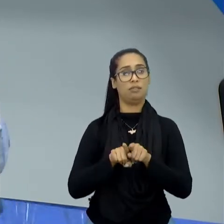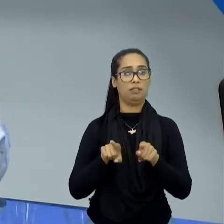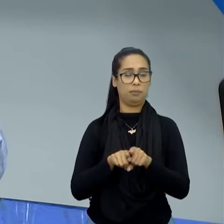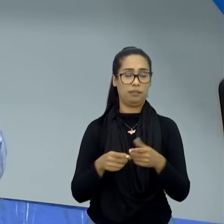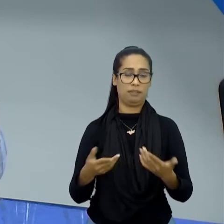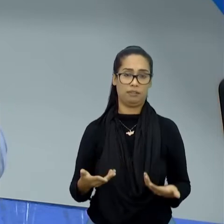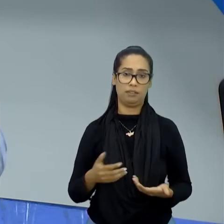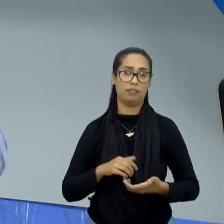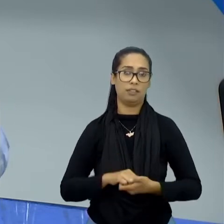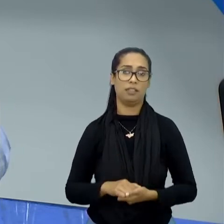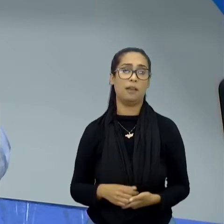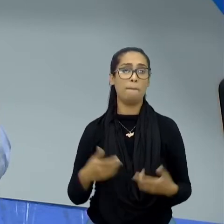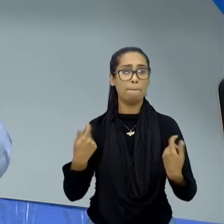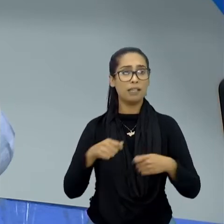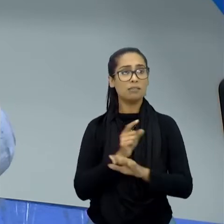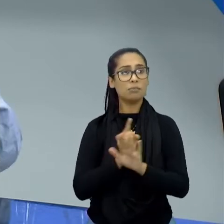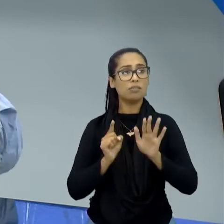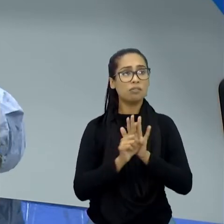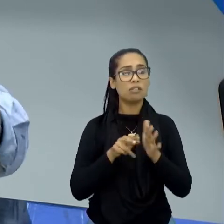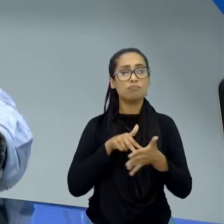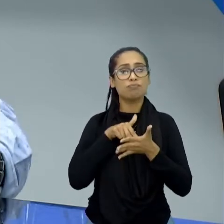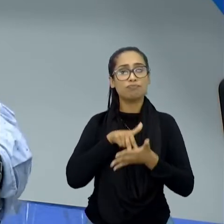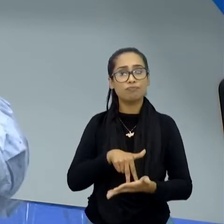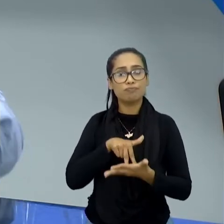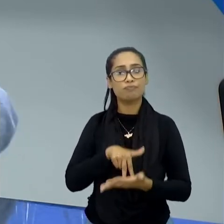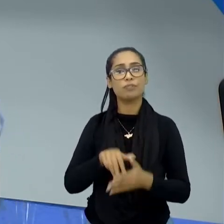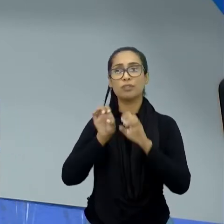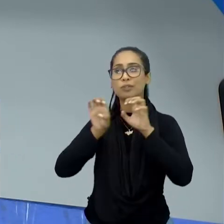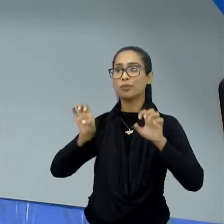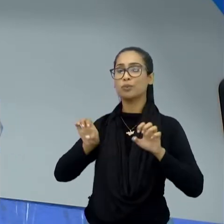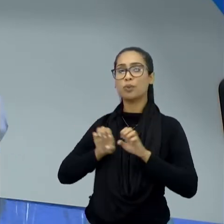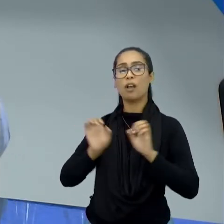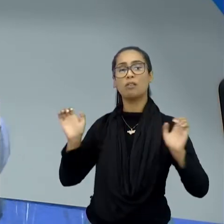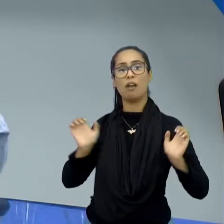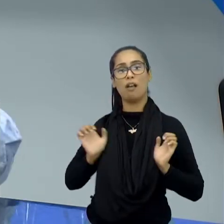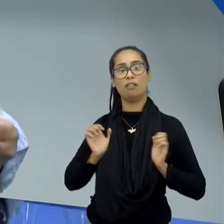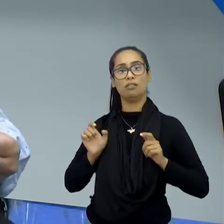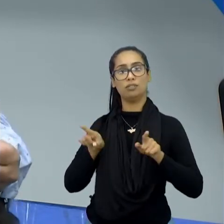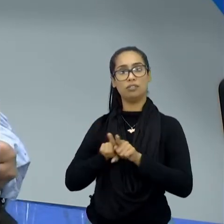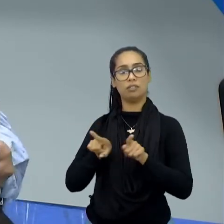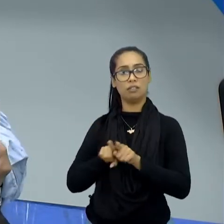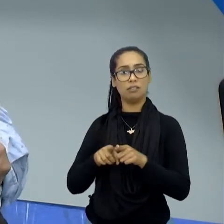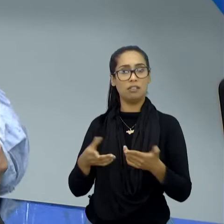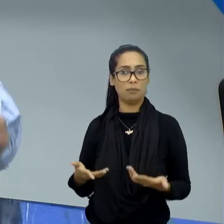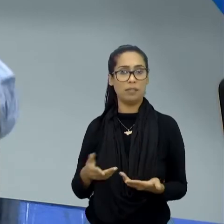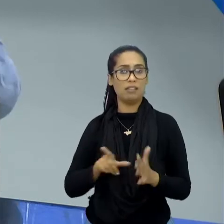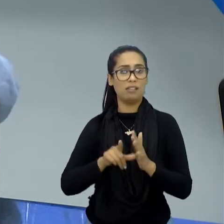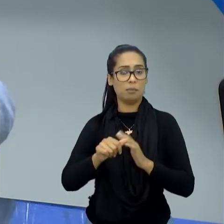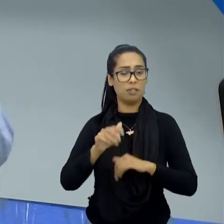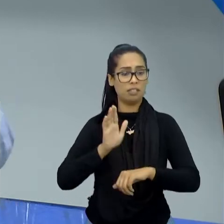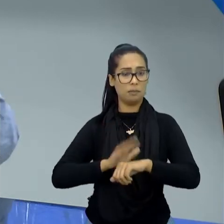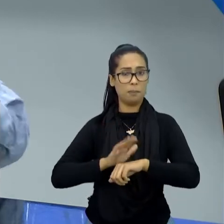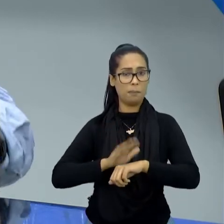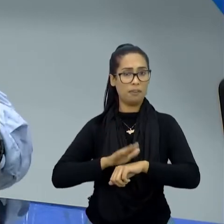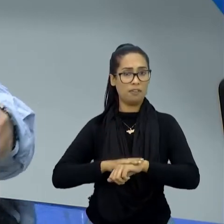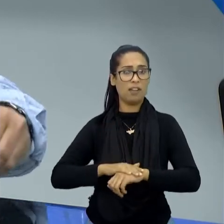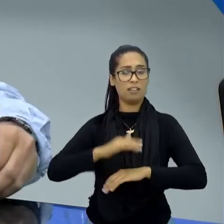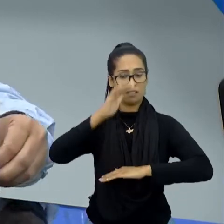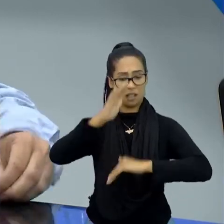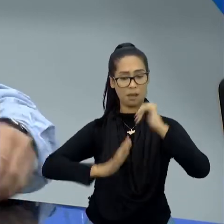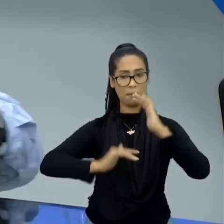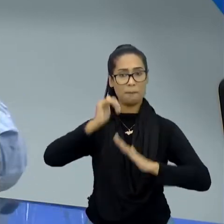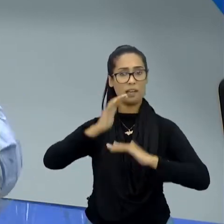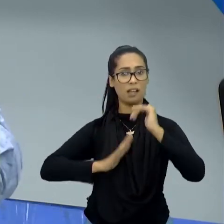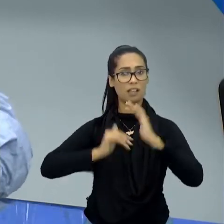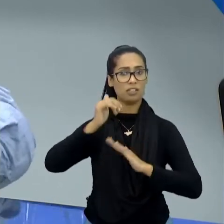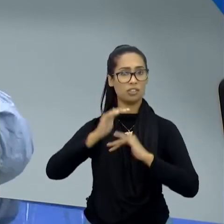bem alicerçado num programa que depois precisa ser operacionalizado assim que ele tome o